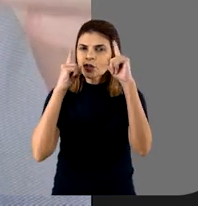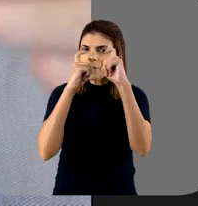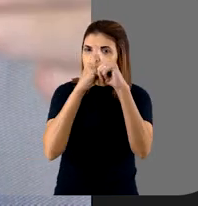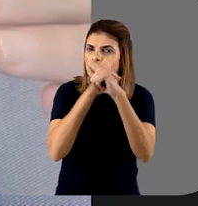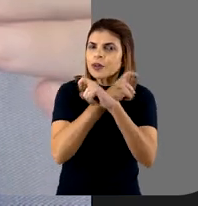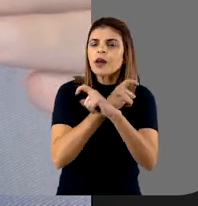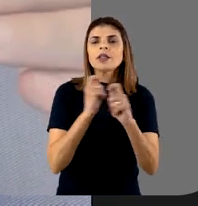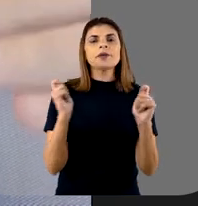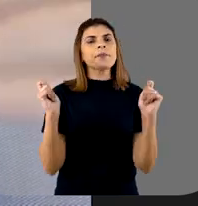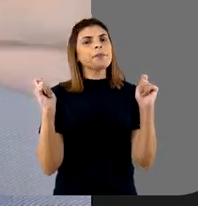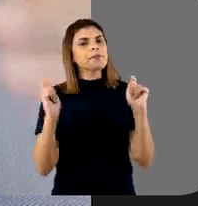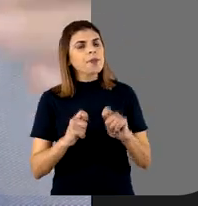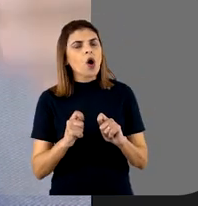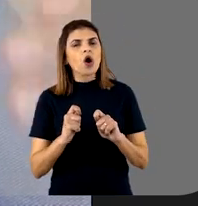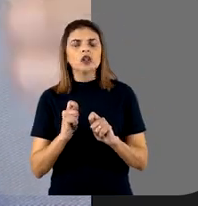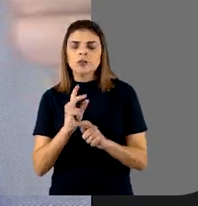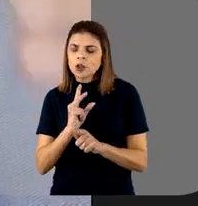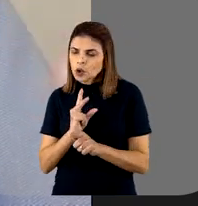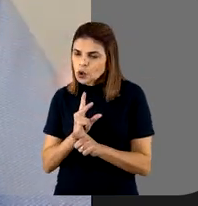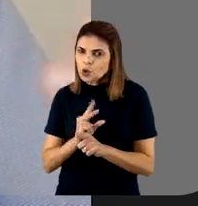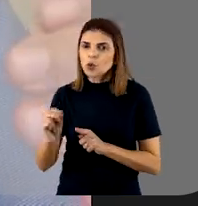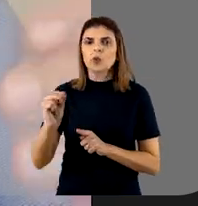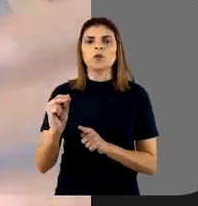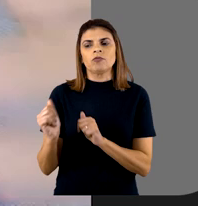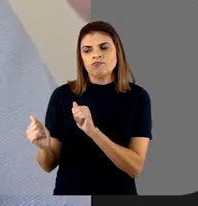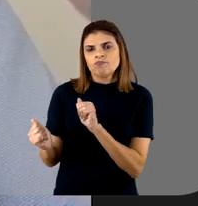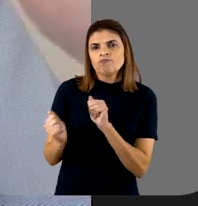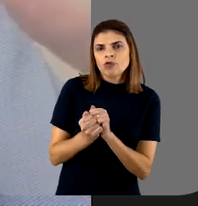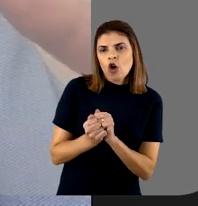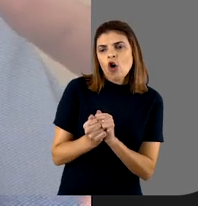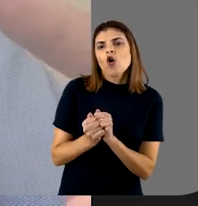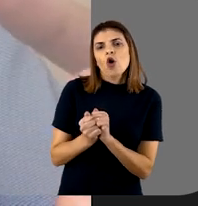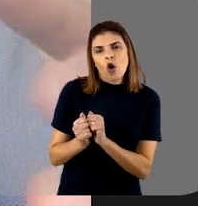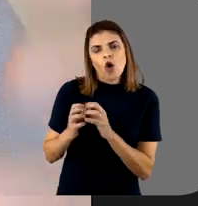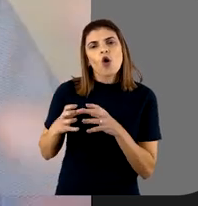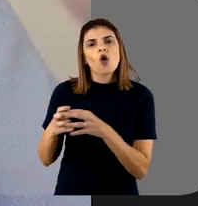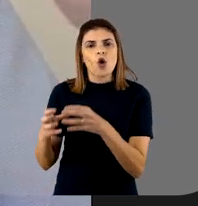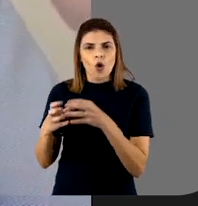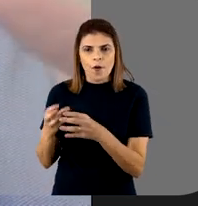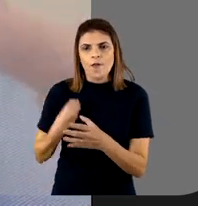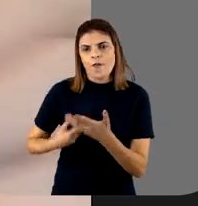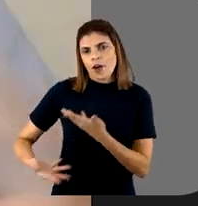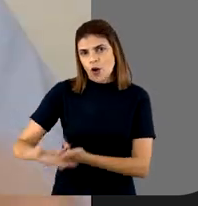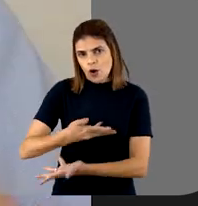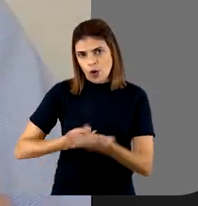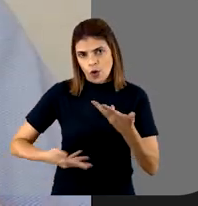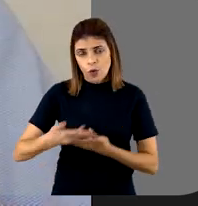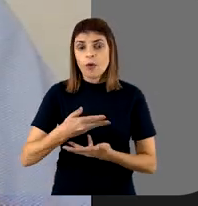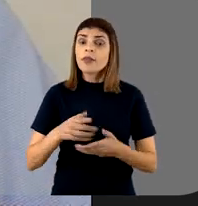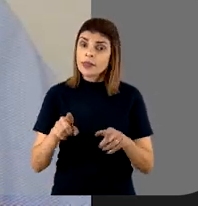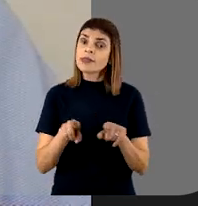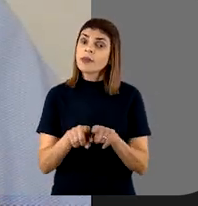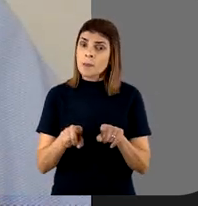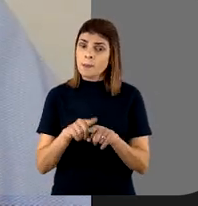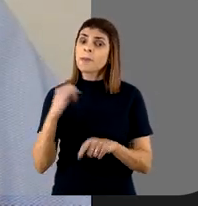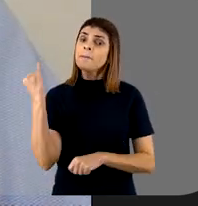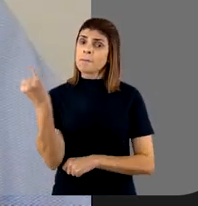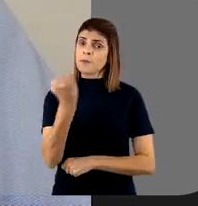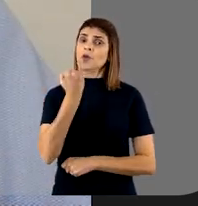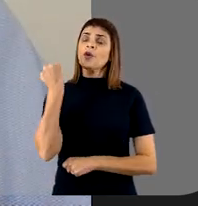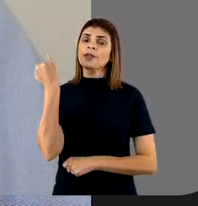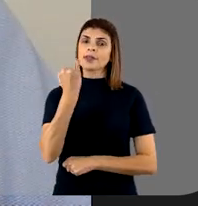é uma dificuldade que pode ser superada em companhia dos outros e vivendo com os outros. Daí